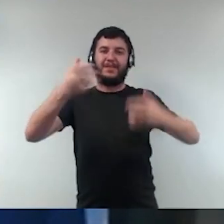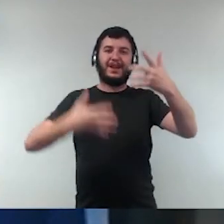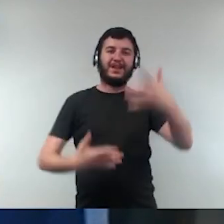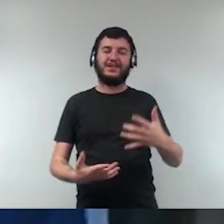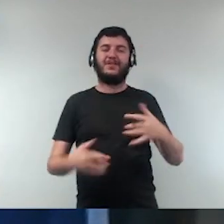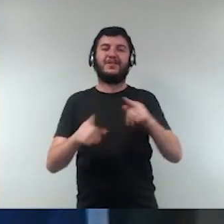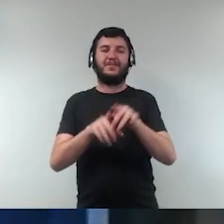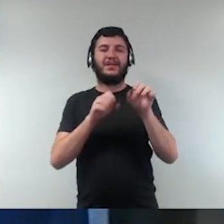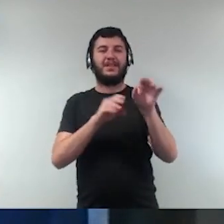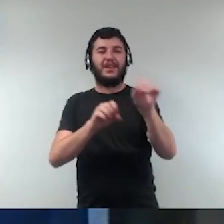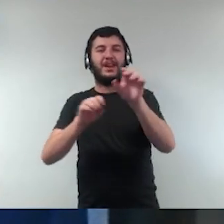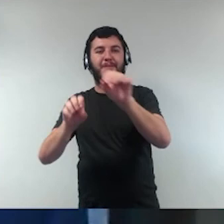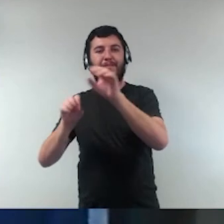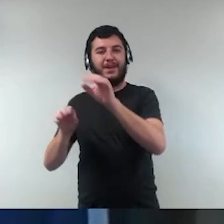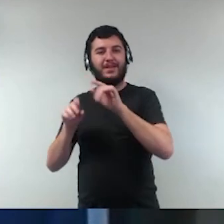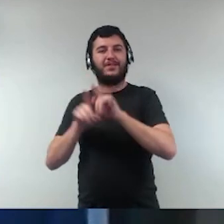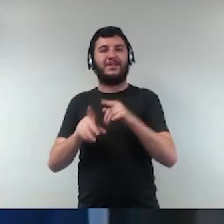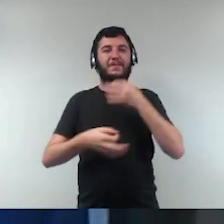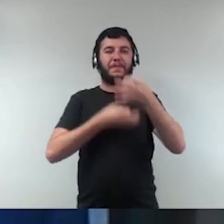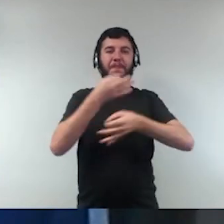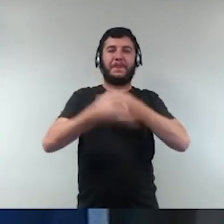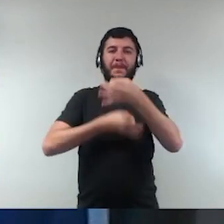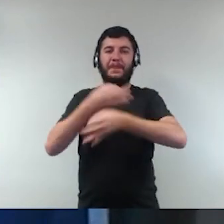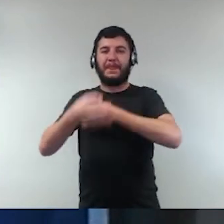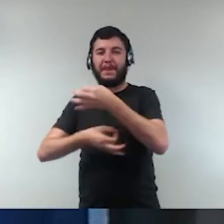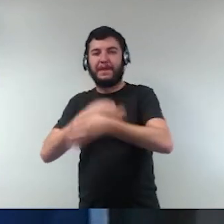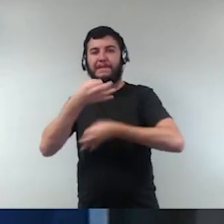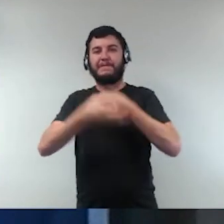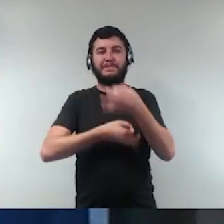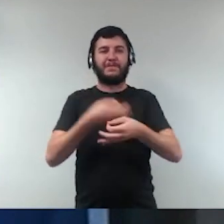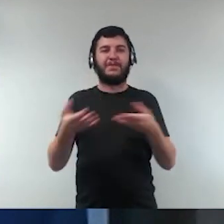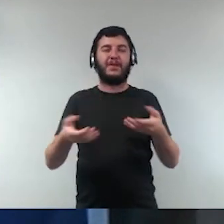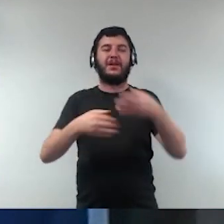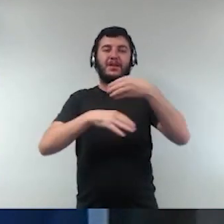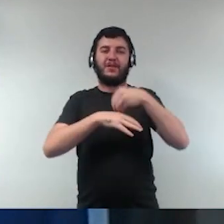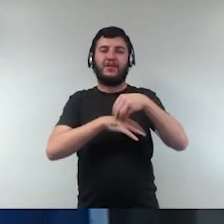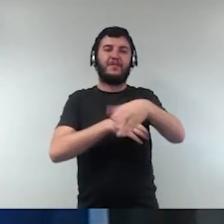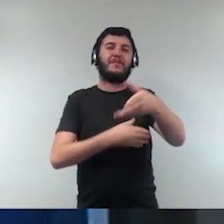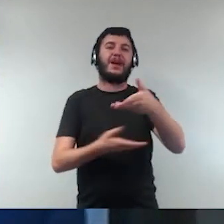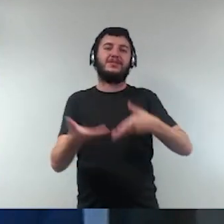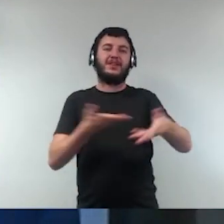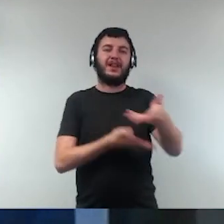ensinamentos, pelas ponderações que trouxeram aqui para a gente nessa tarde. Muito obrigado.